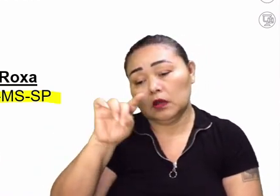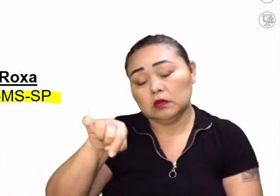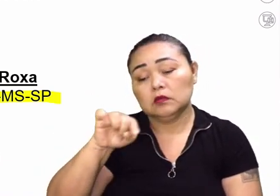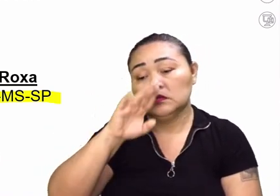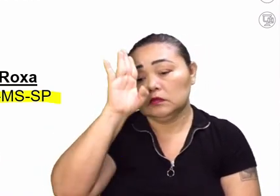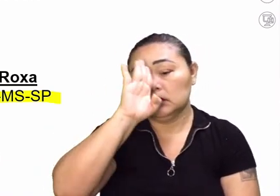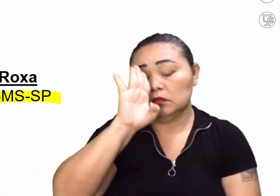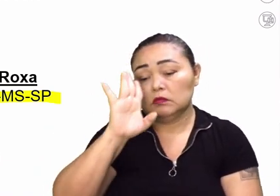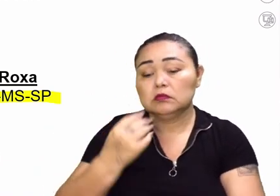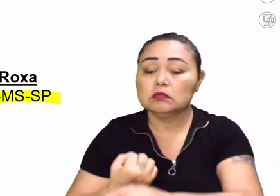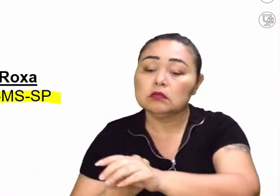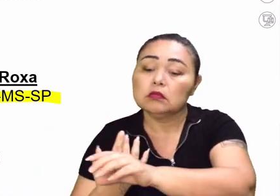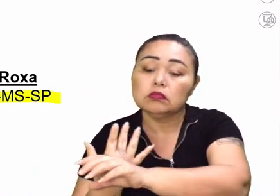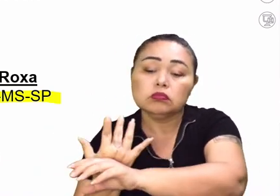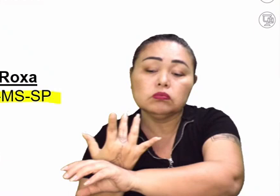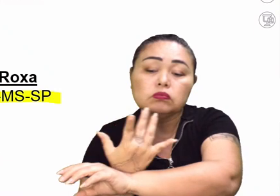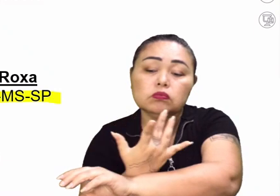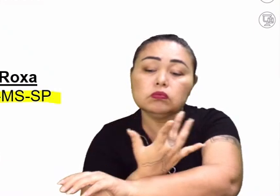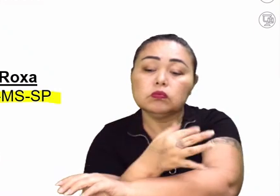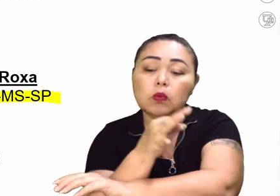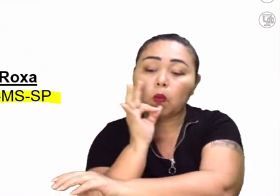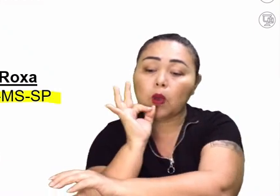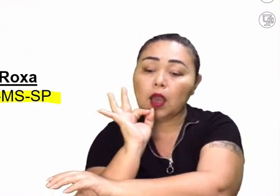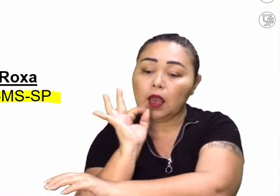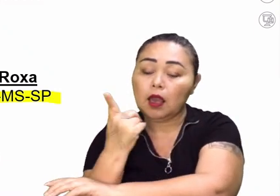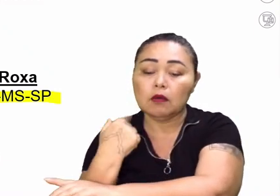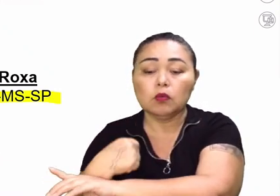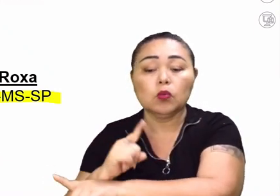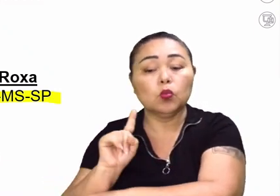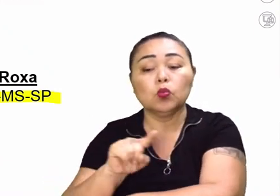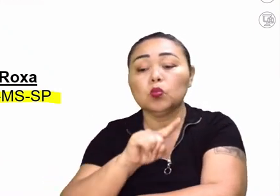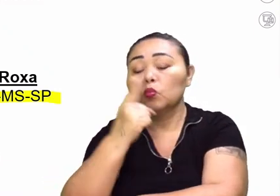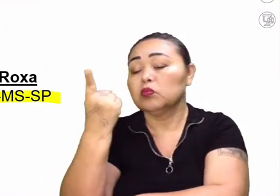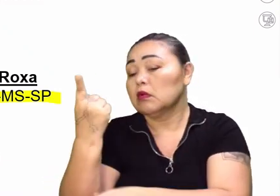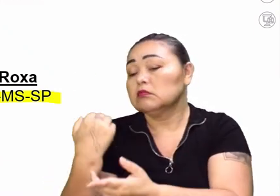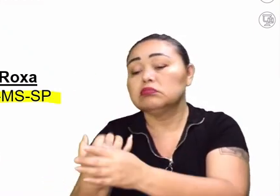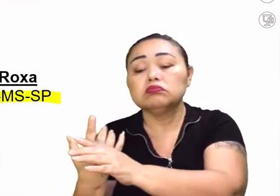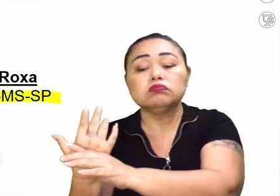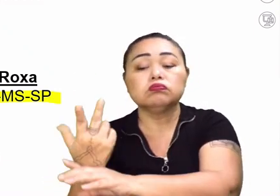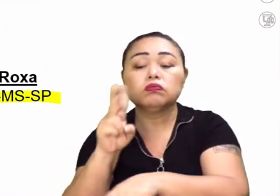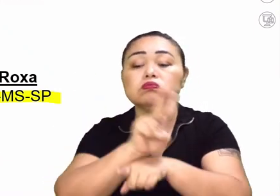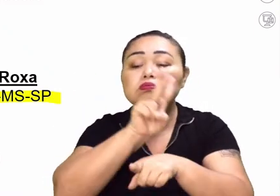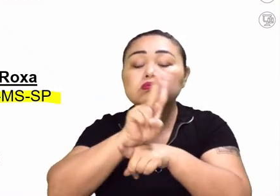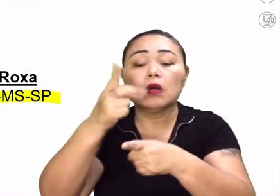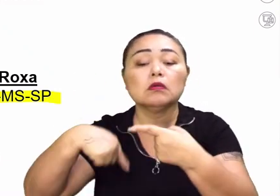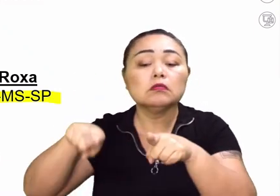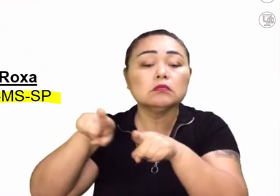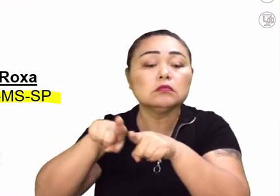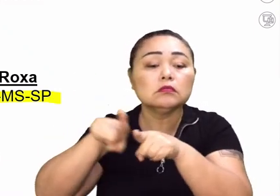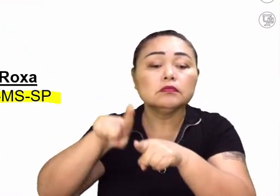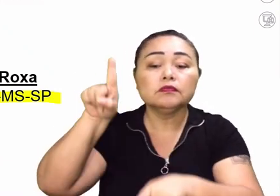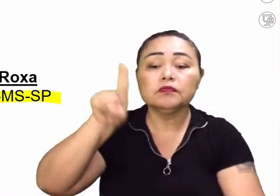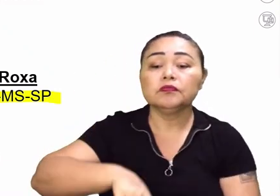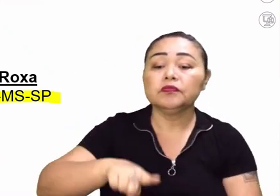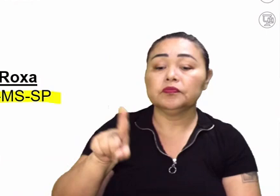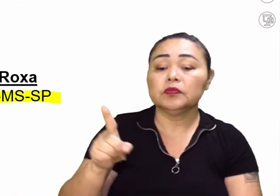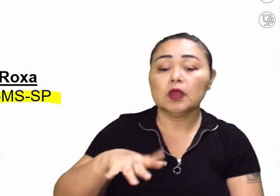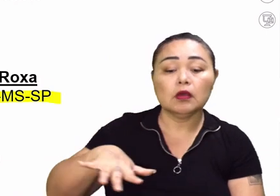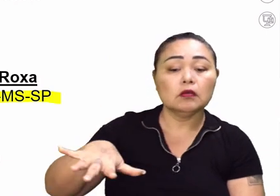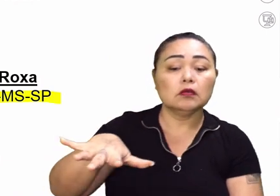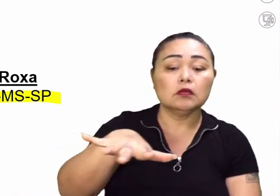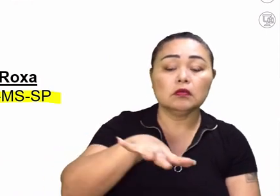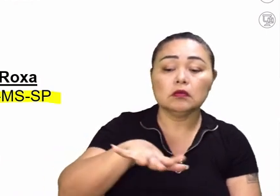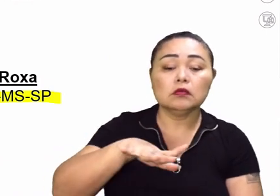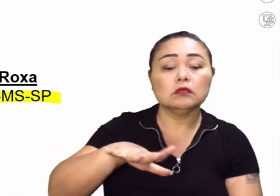a produção do café Beleza e outras culturas e região de várzeas é bem que da Amazônia característica da Amazônia né